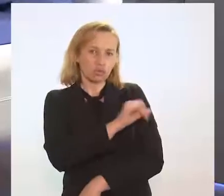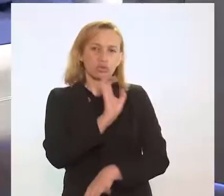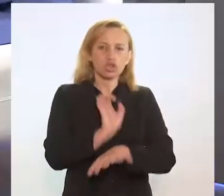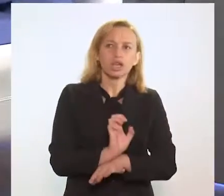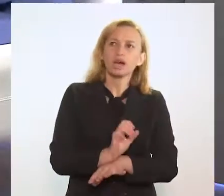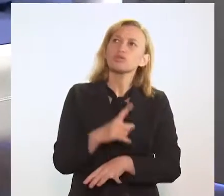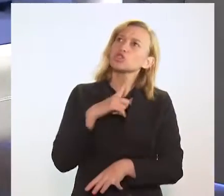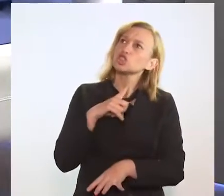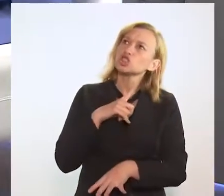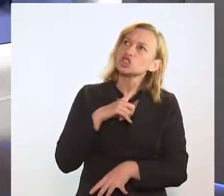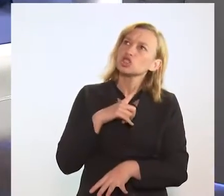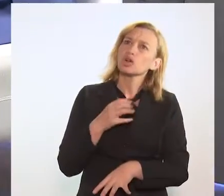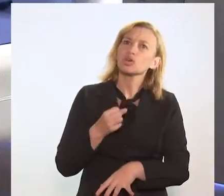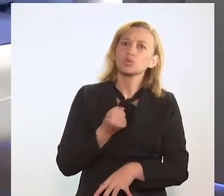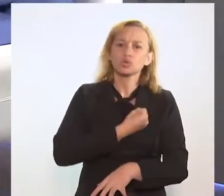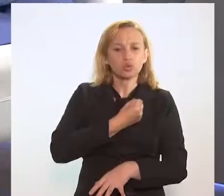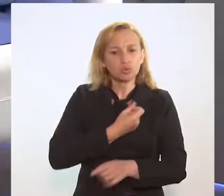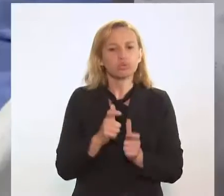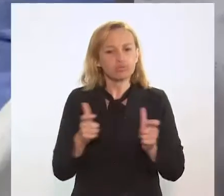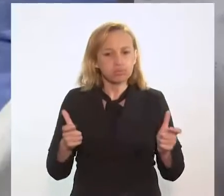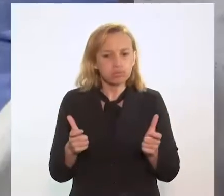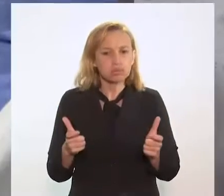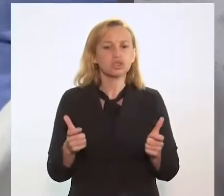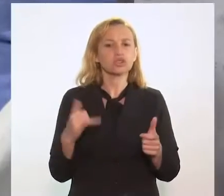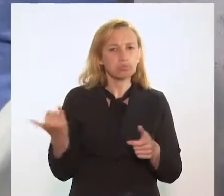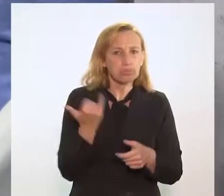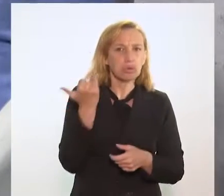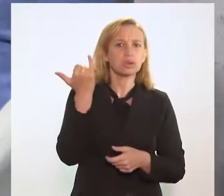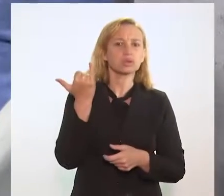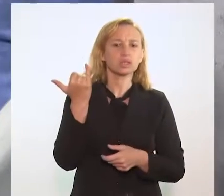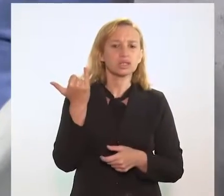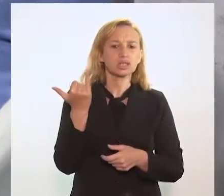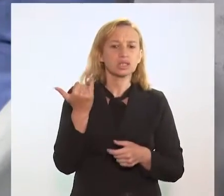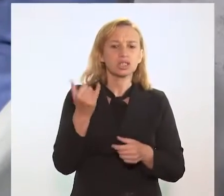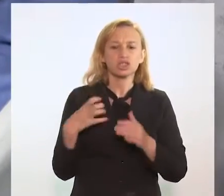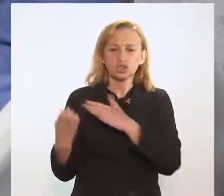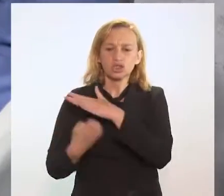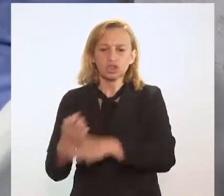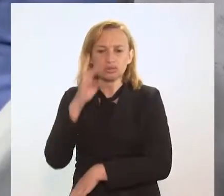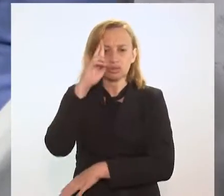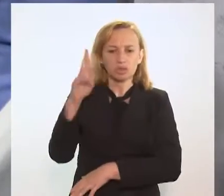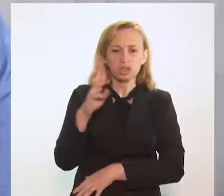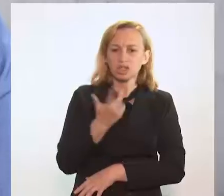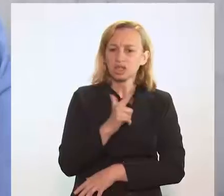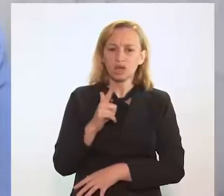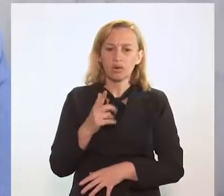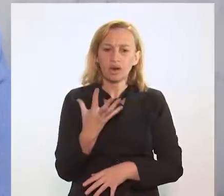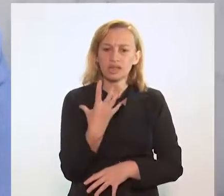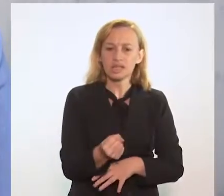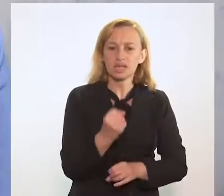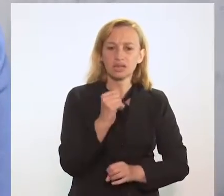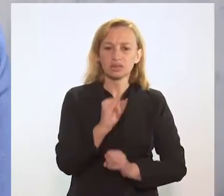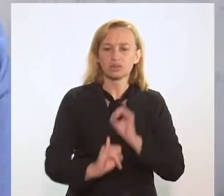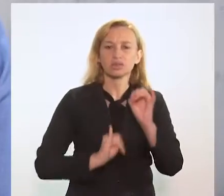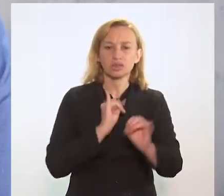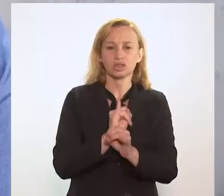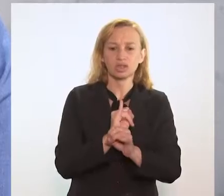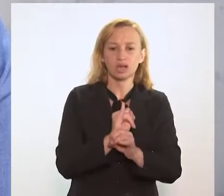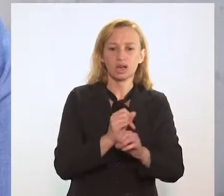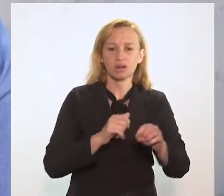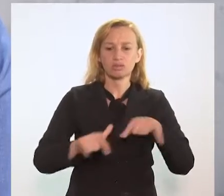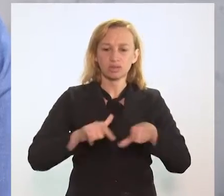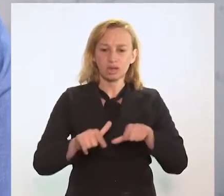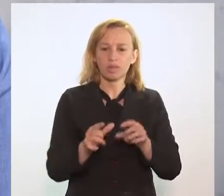Rio, do estado do Rio, a gente tinha um quantitativo bastante importante de empresários que ainda não tinham aderido a esse